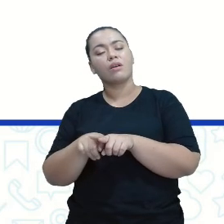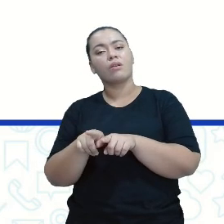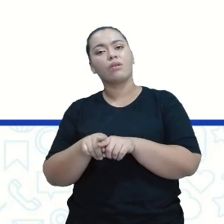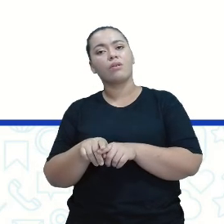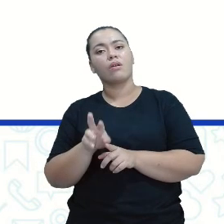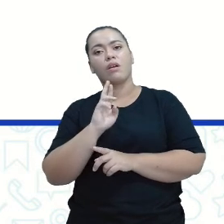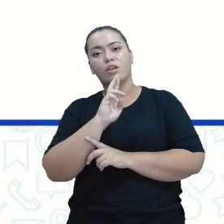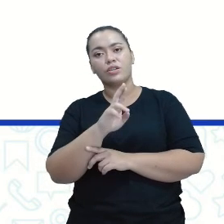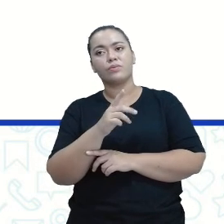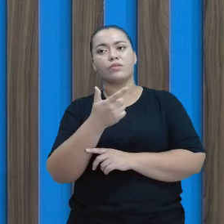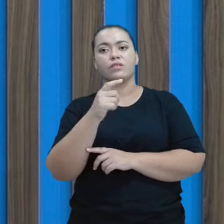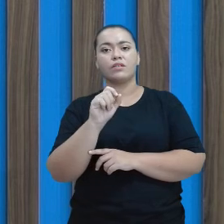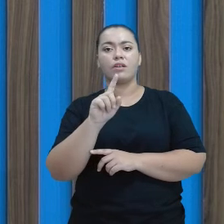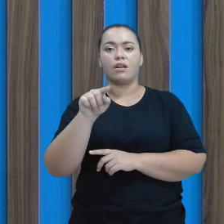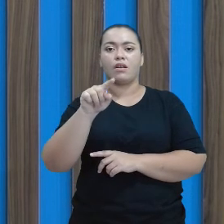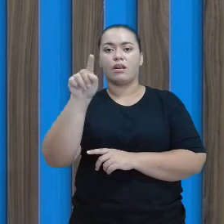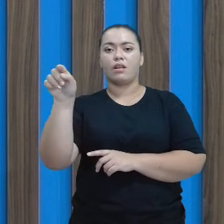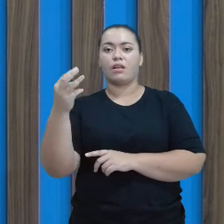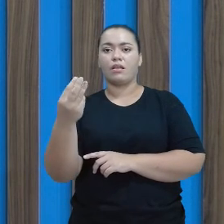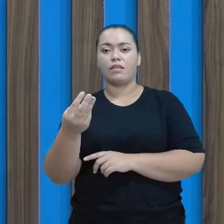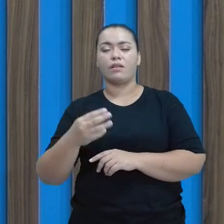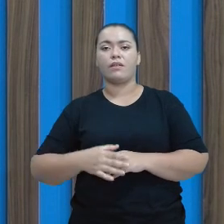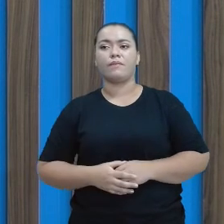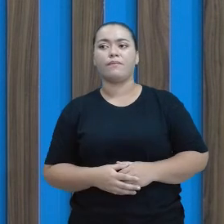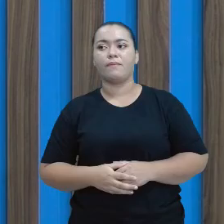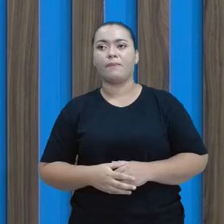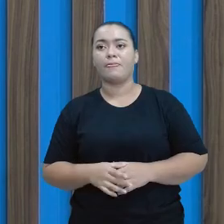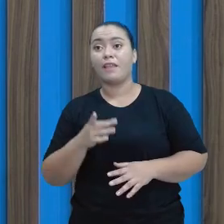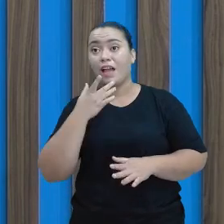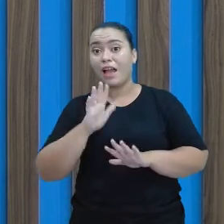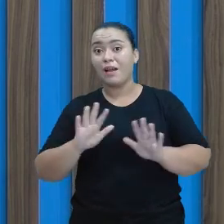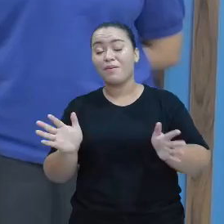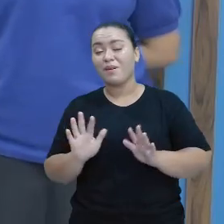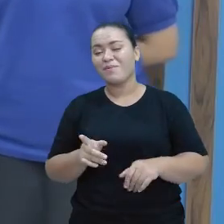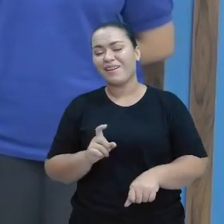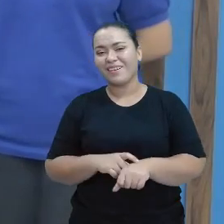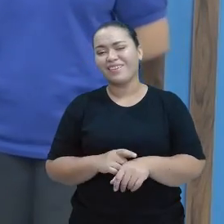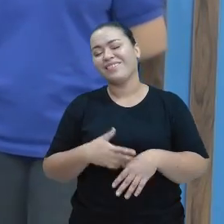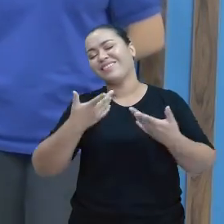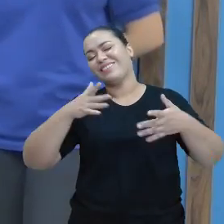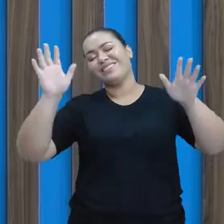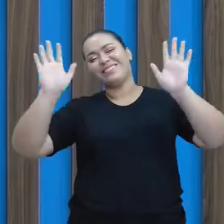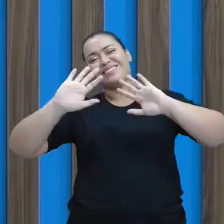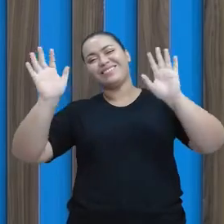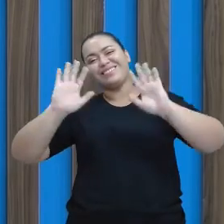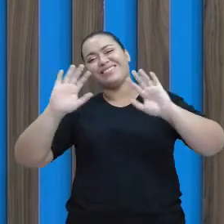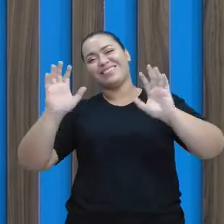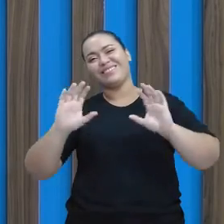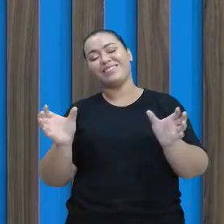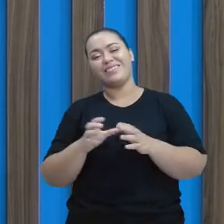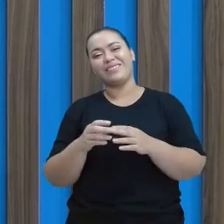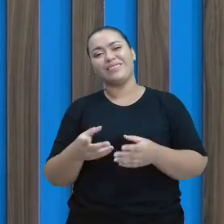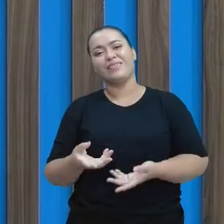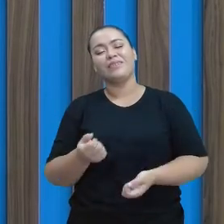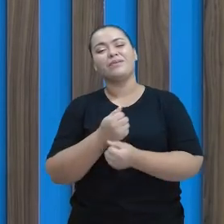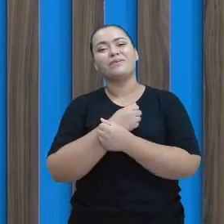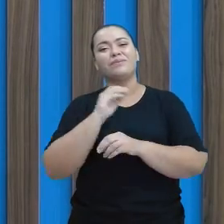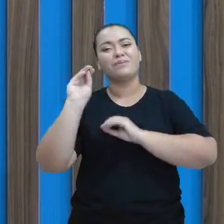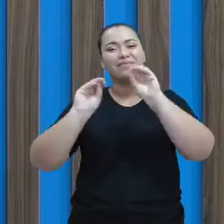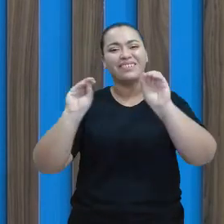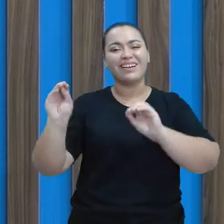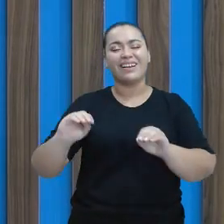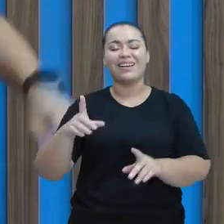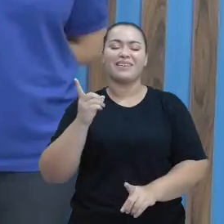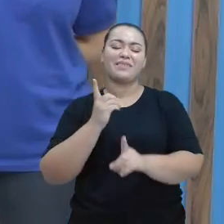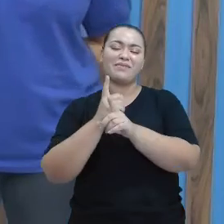de 3, tá bom? Eita, a gente acabou. Estourou, foi? Tchau, galera! Cheiro no coração e até a